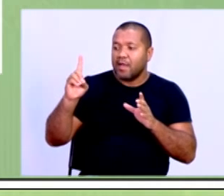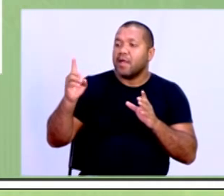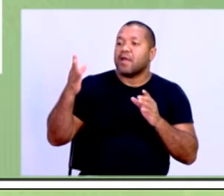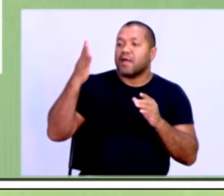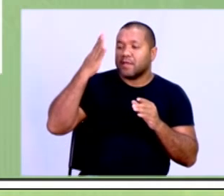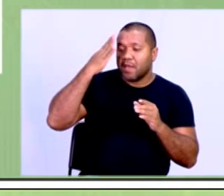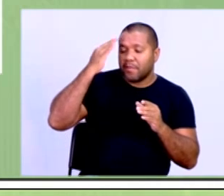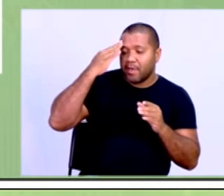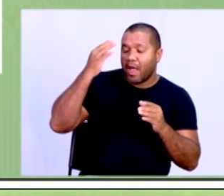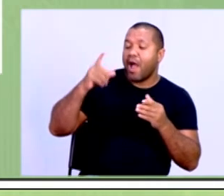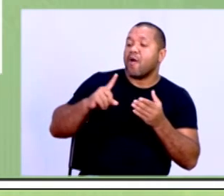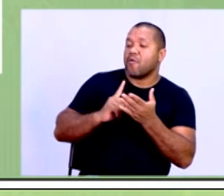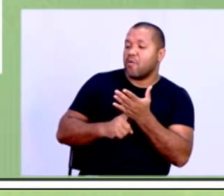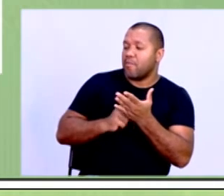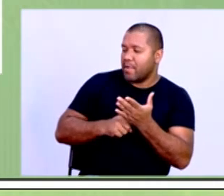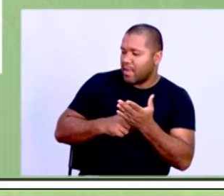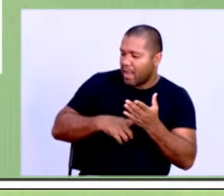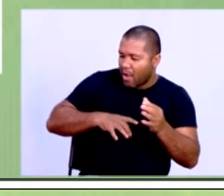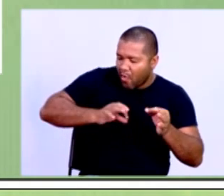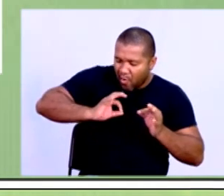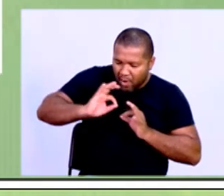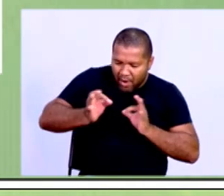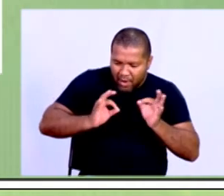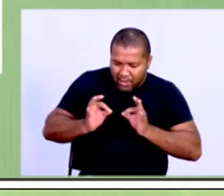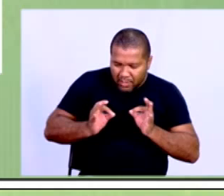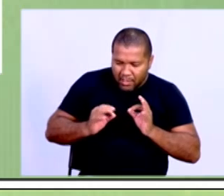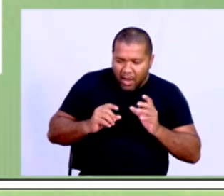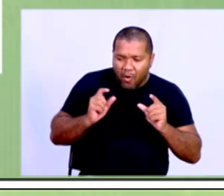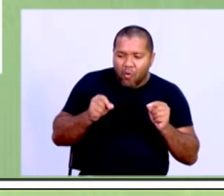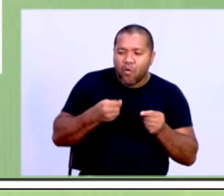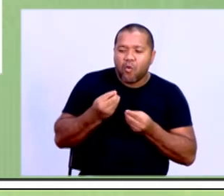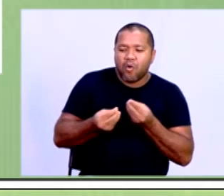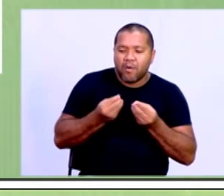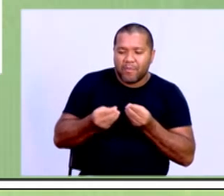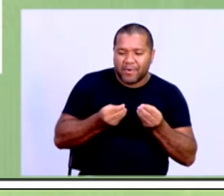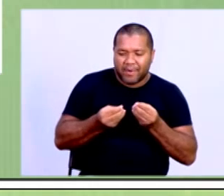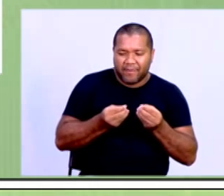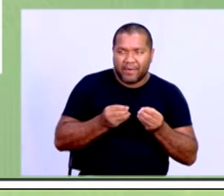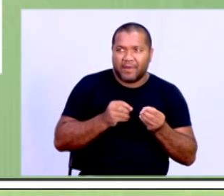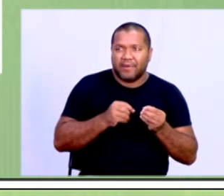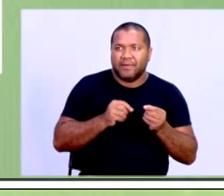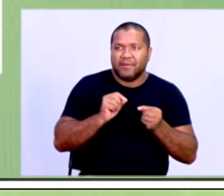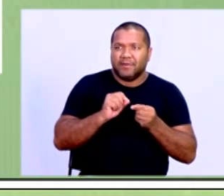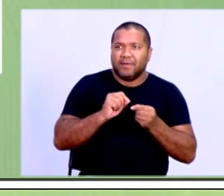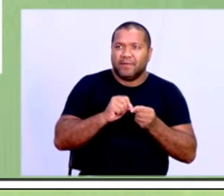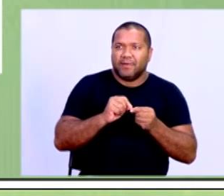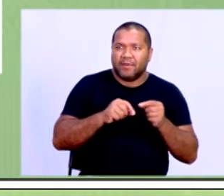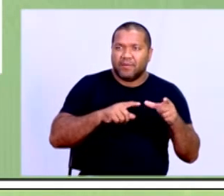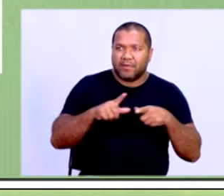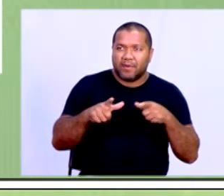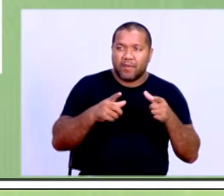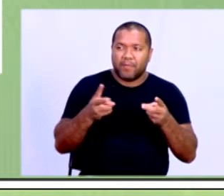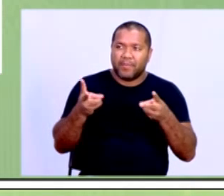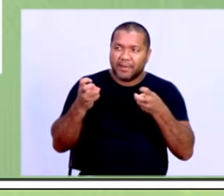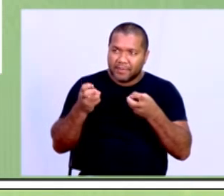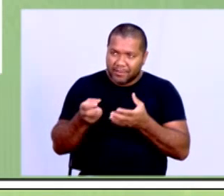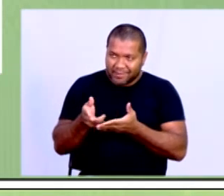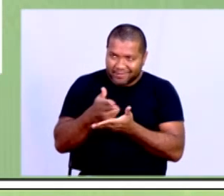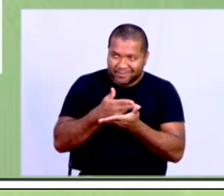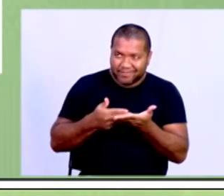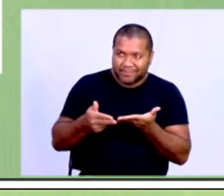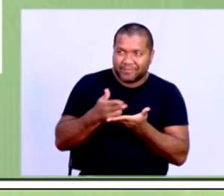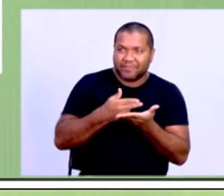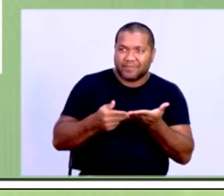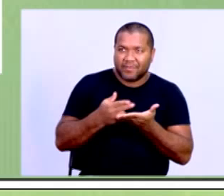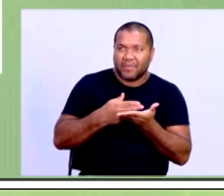planejamento, que é desenvolver o modelo que vai ser utilizado. Ó, percebam aqui que ele desenha, o modelo utilizado